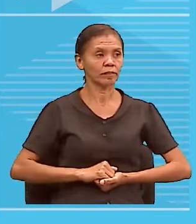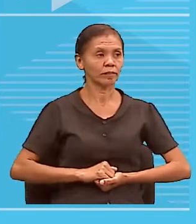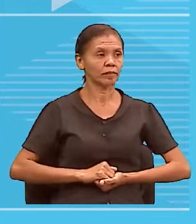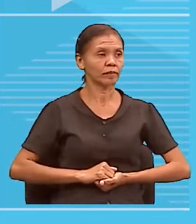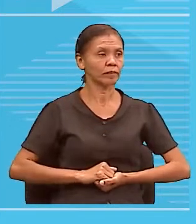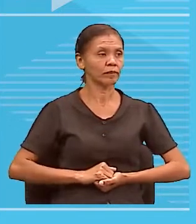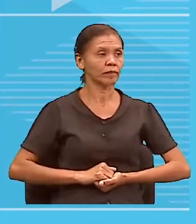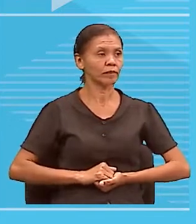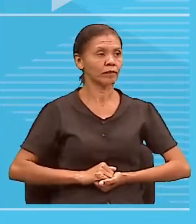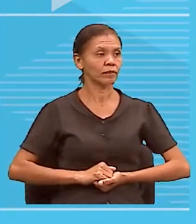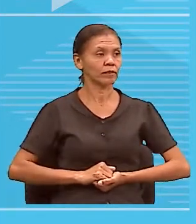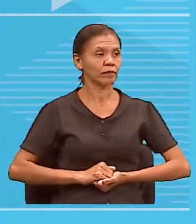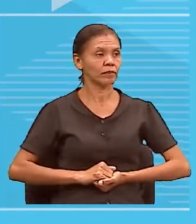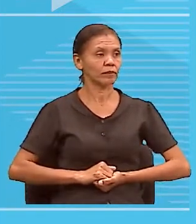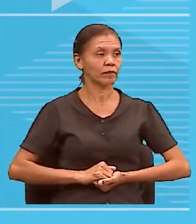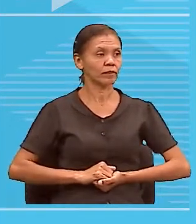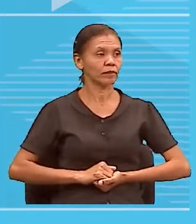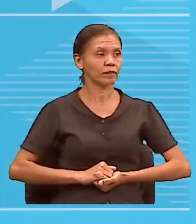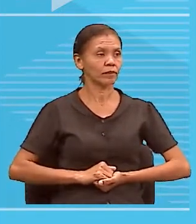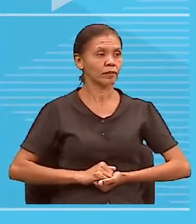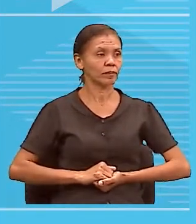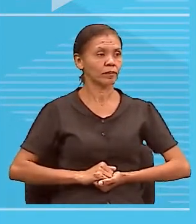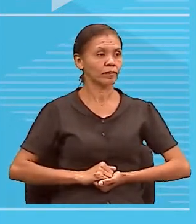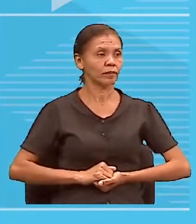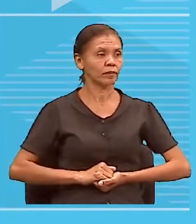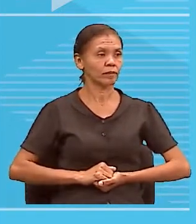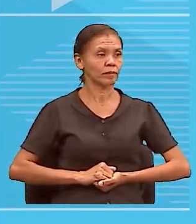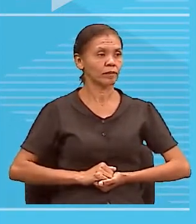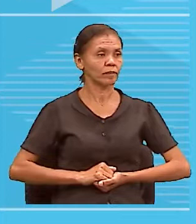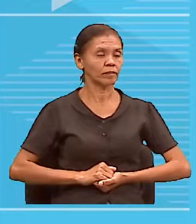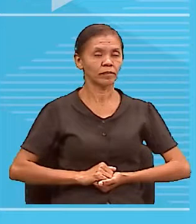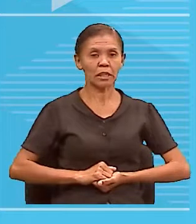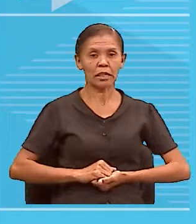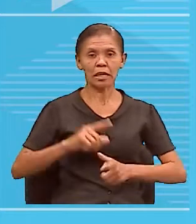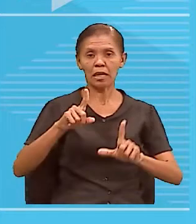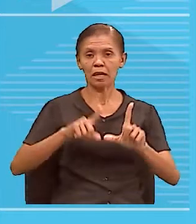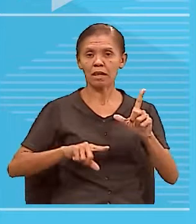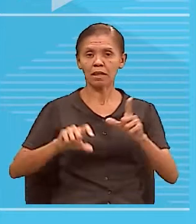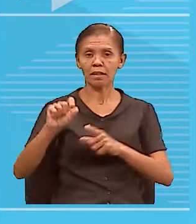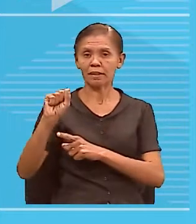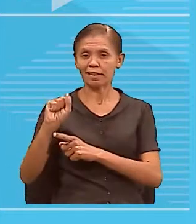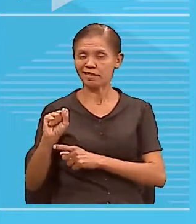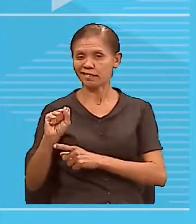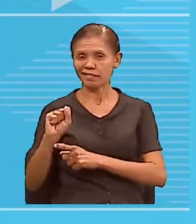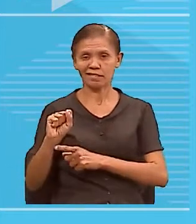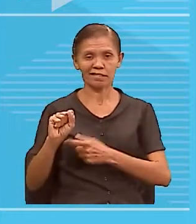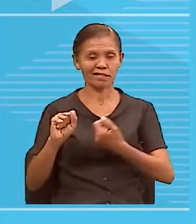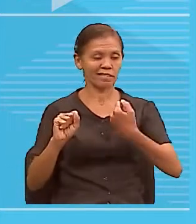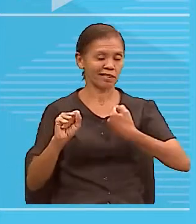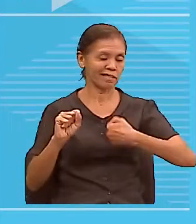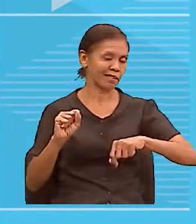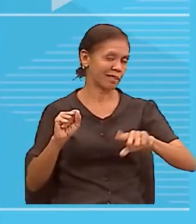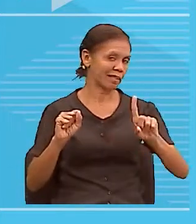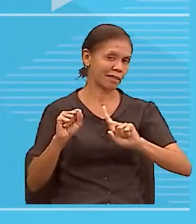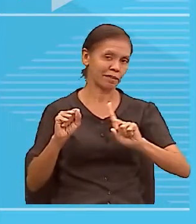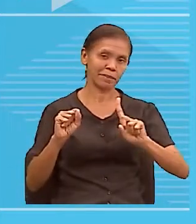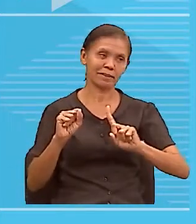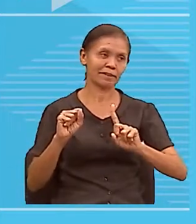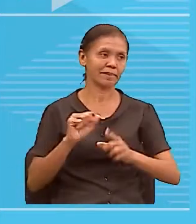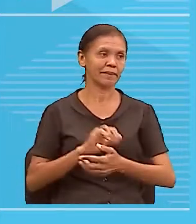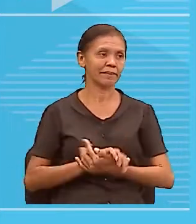Studio as só detalhe sem o s tem que tirar o s então fica